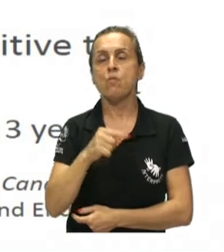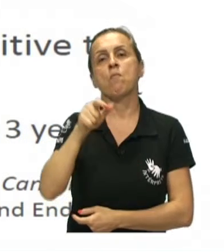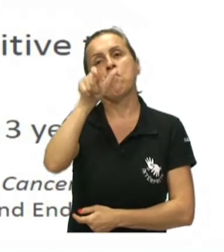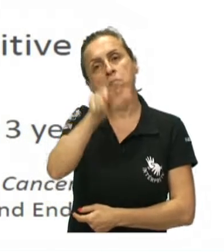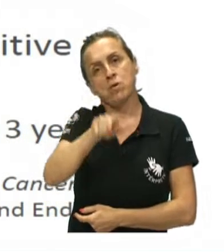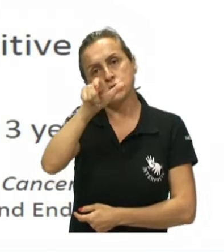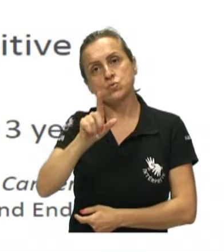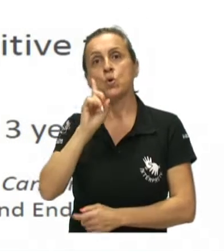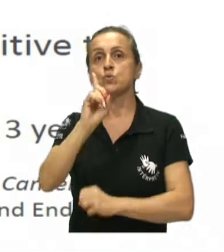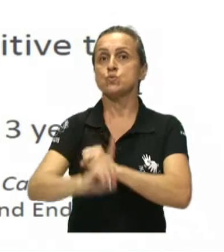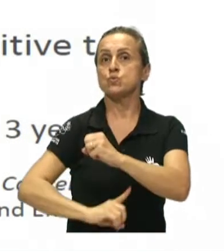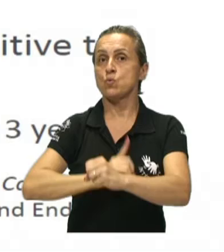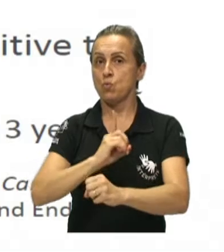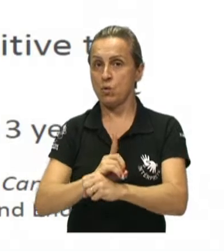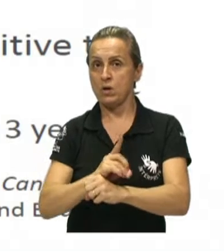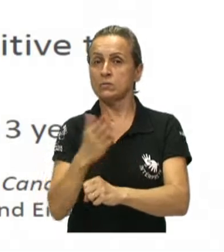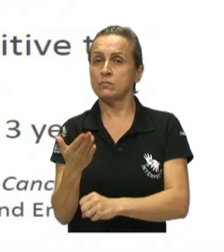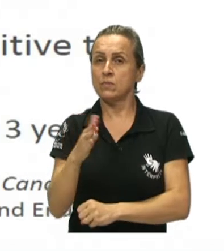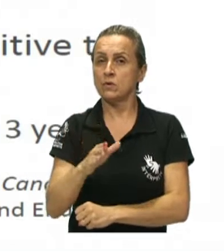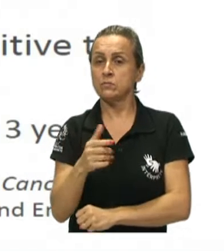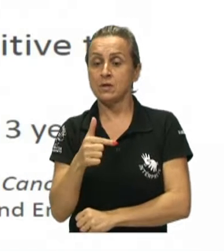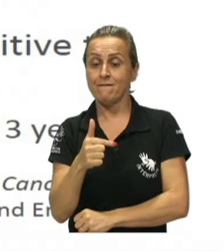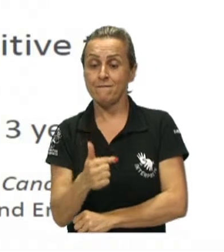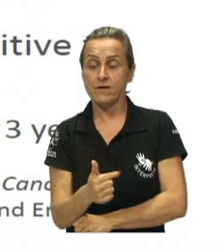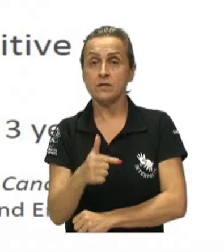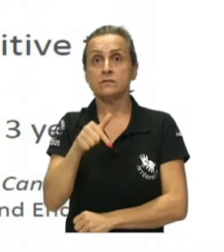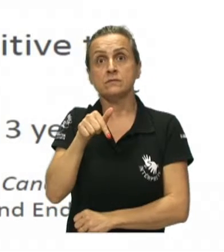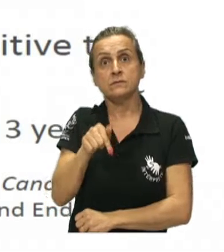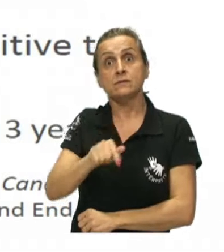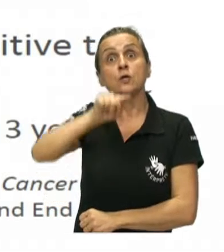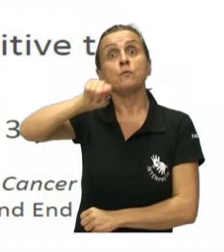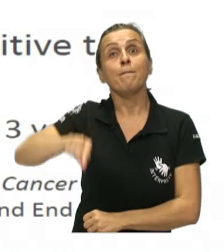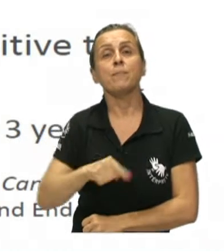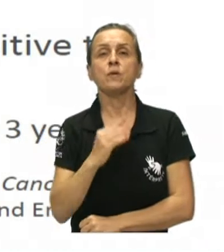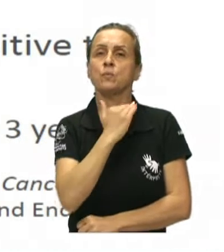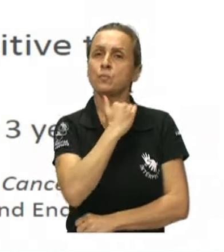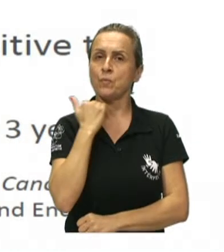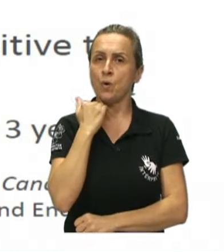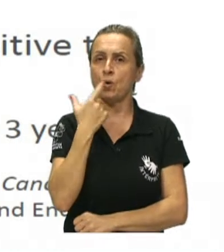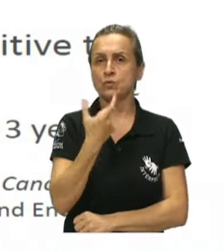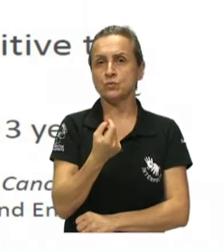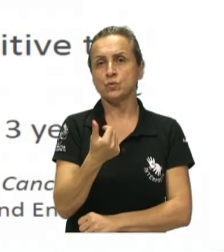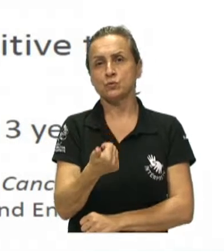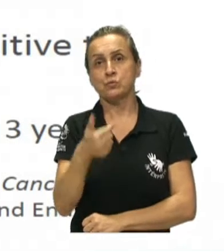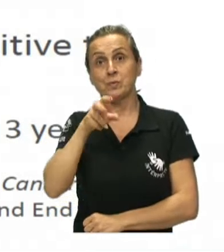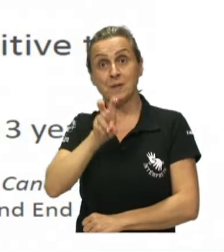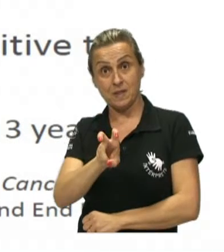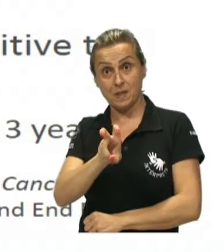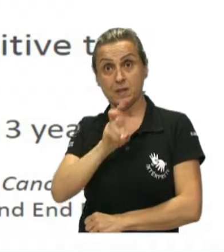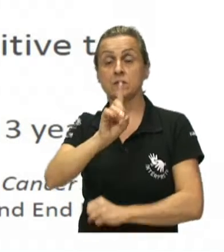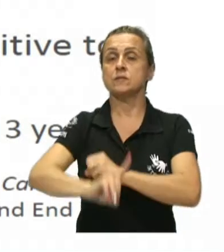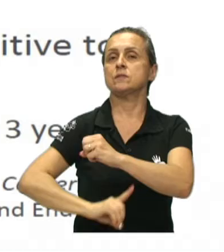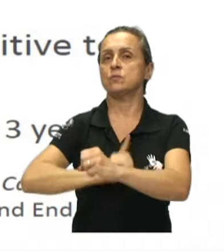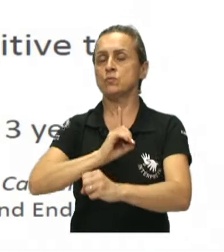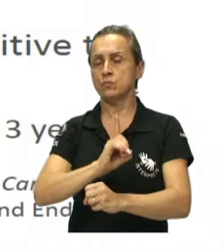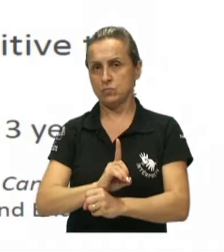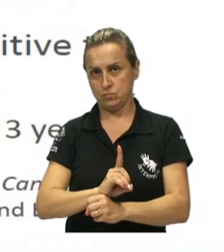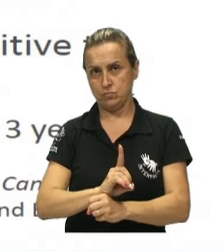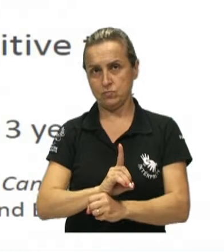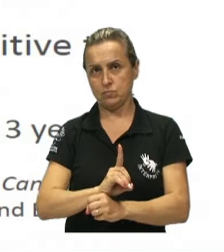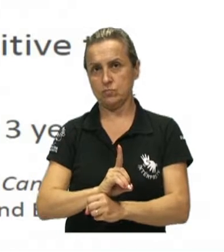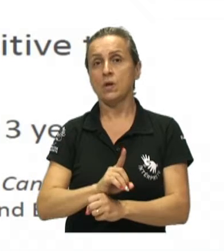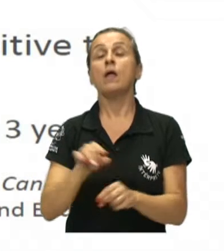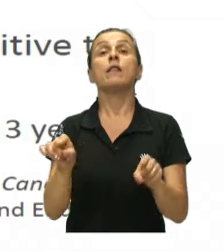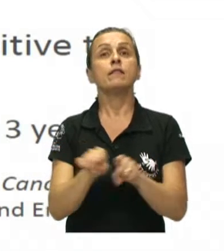com cerca de 27 mil mortes em 2015 por ano, e por